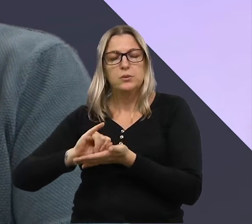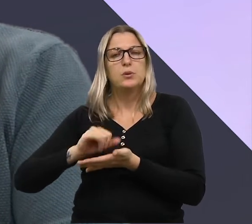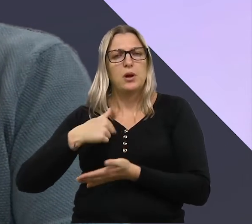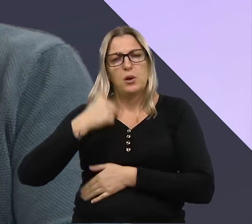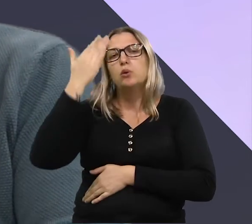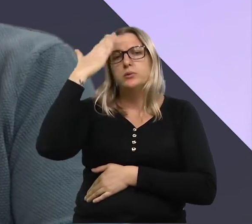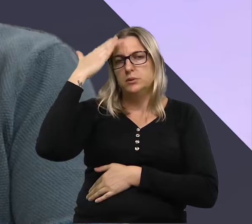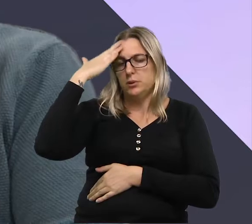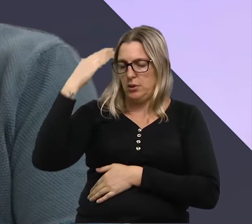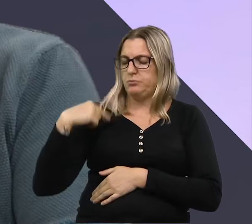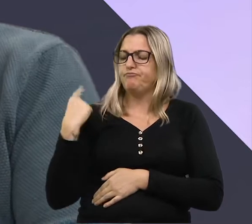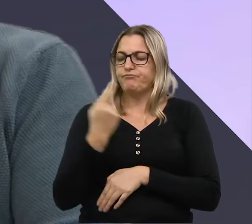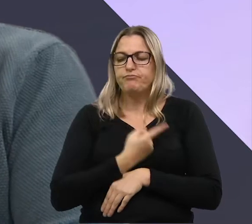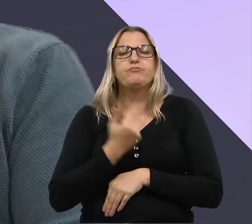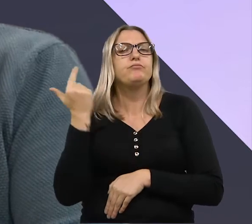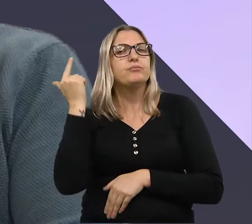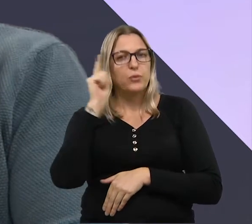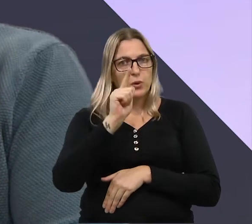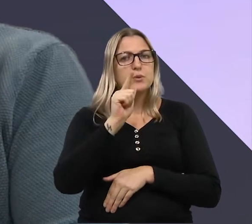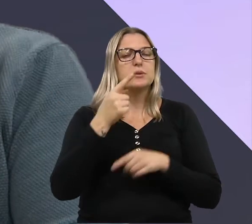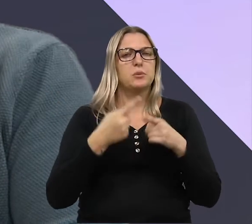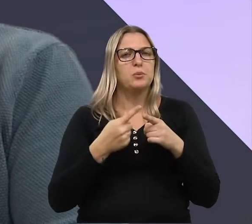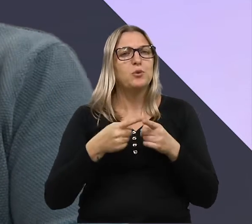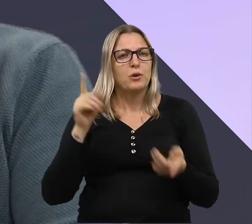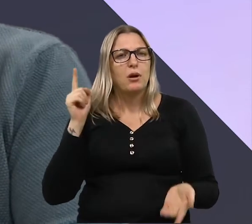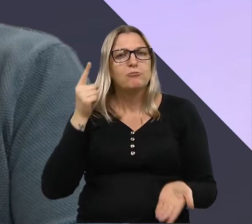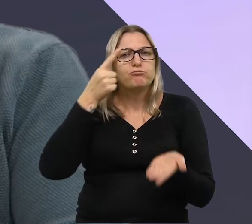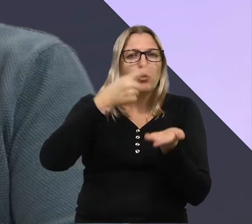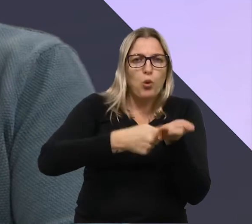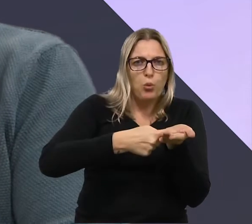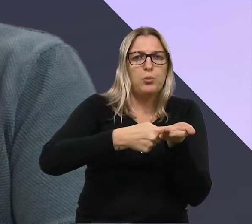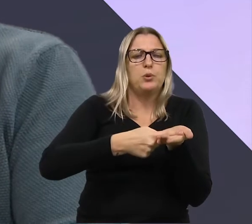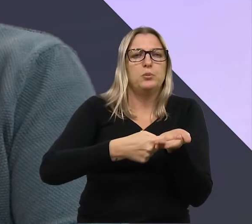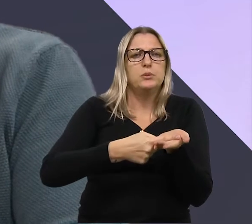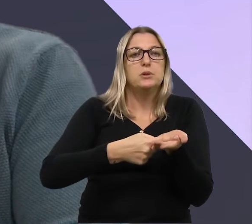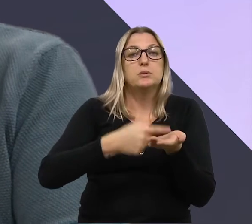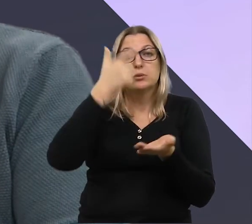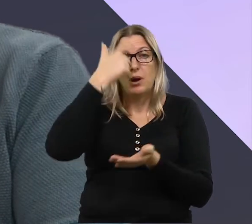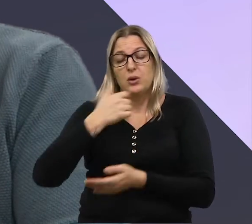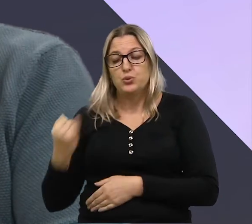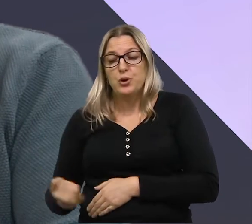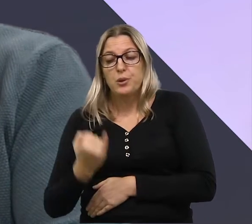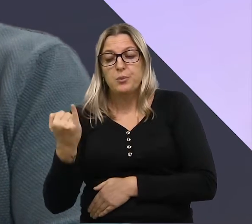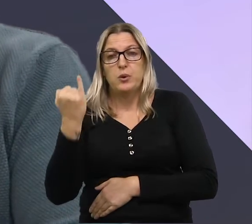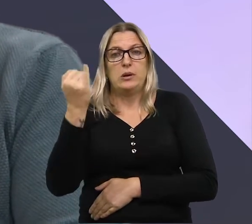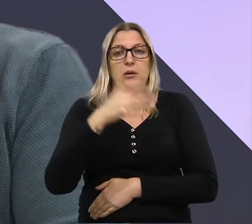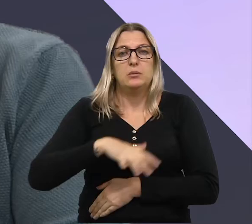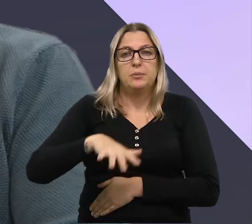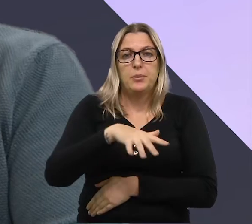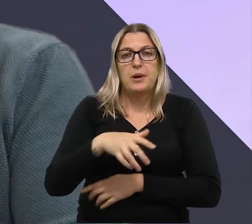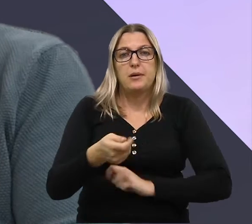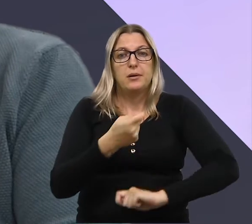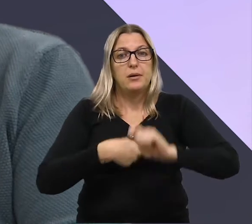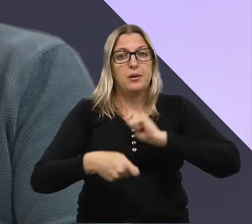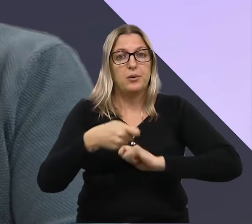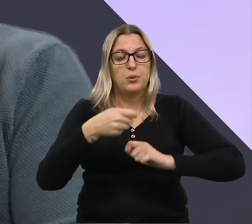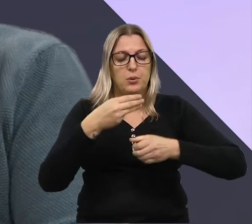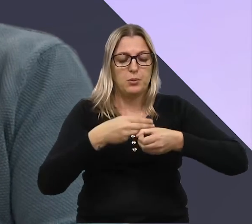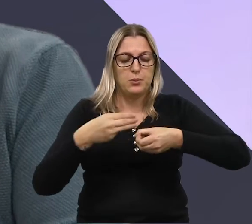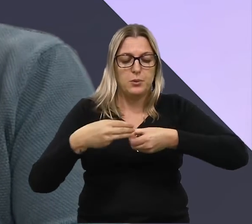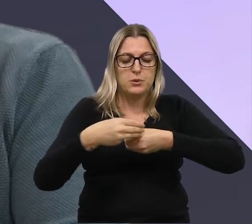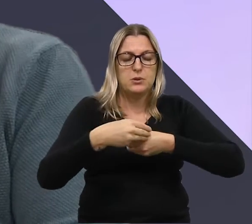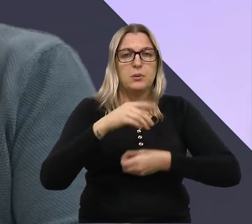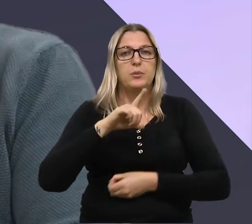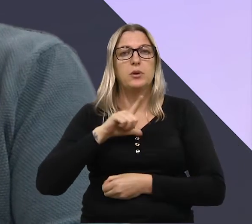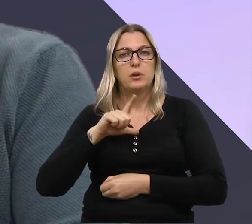cumprir Isso é uma demanda é um compromisso acho que isso vai ser muito importante para questão econômica do nosso município nós temos lá